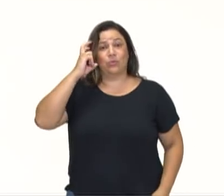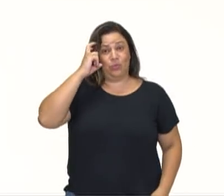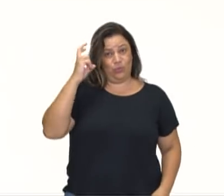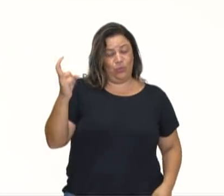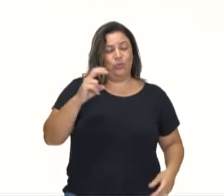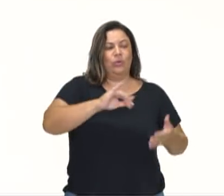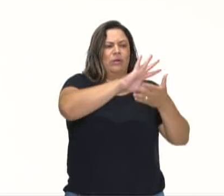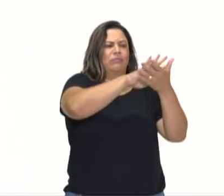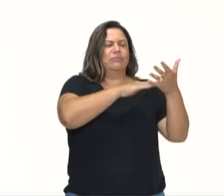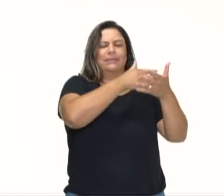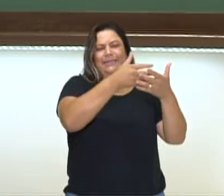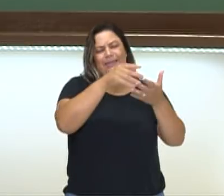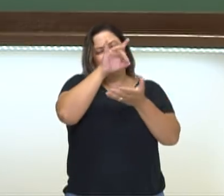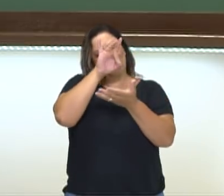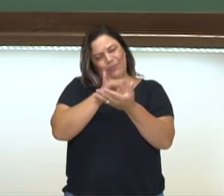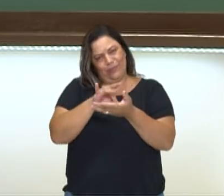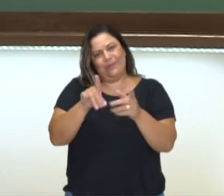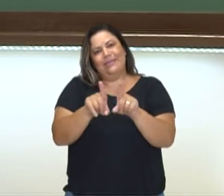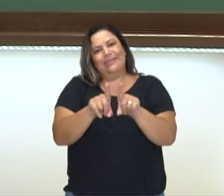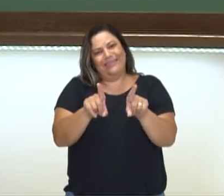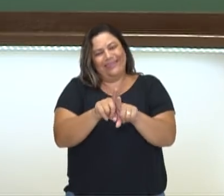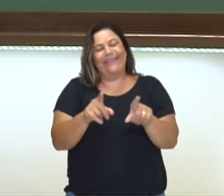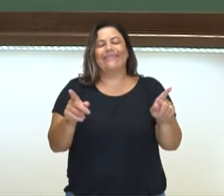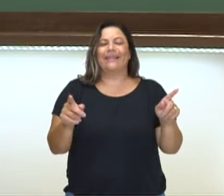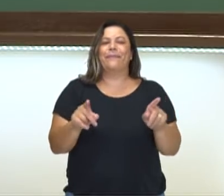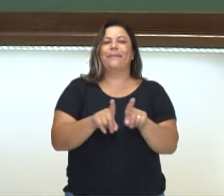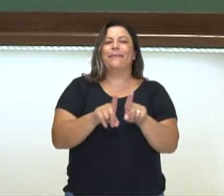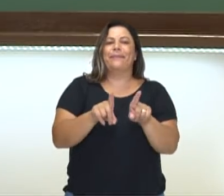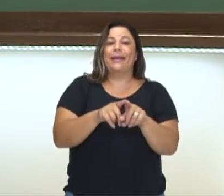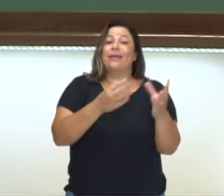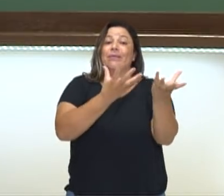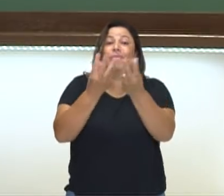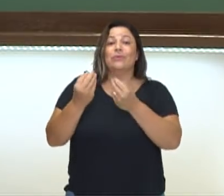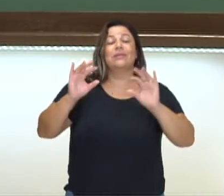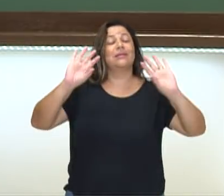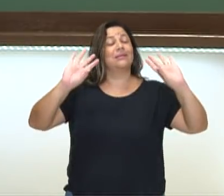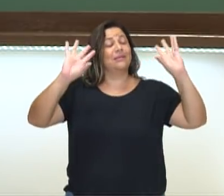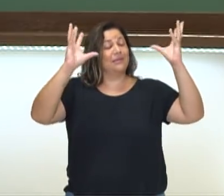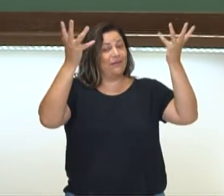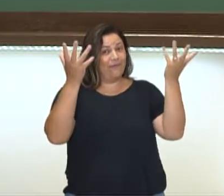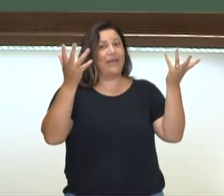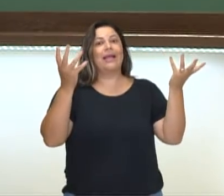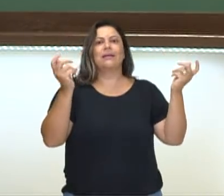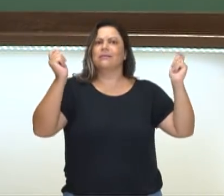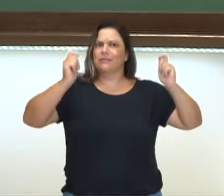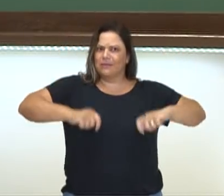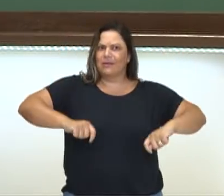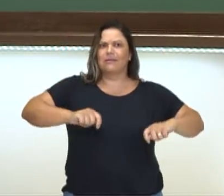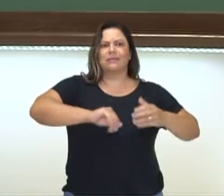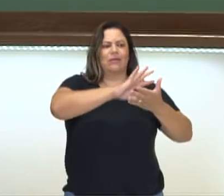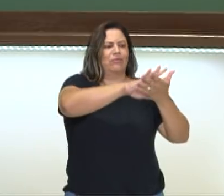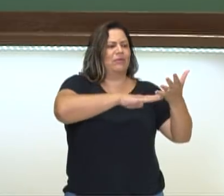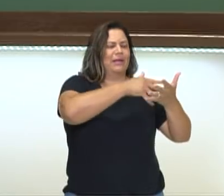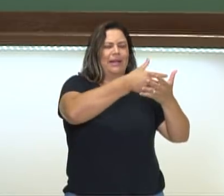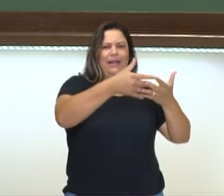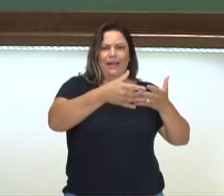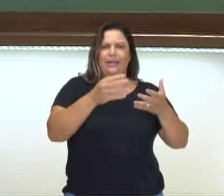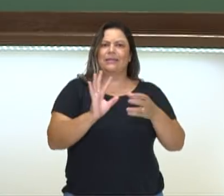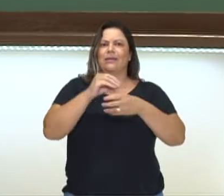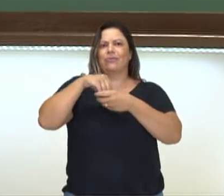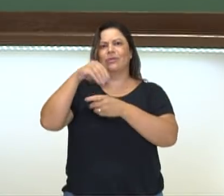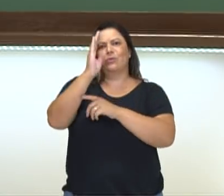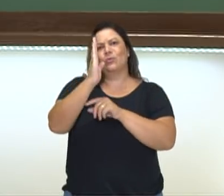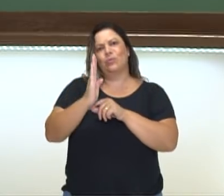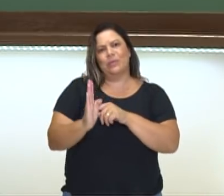calendário oficial. Olha que interessante. Muitas dessas festas religiosas folclóricas estão no calendário nacional, ou com feriado,